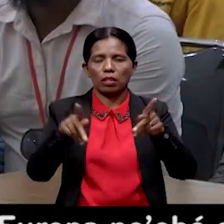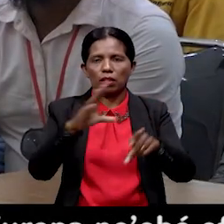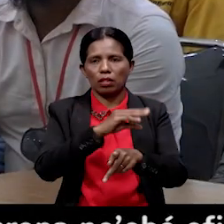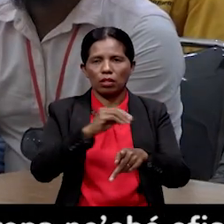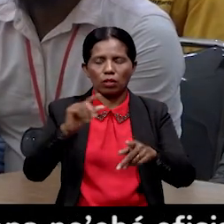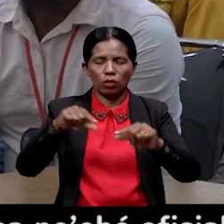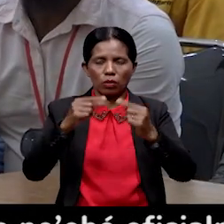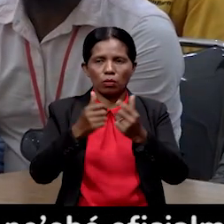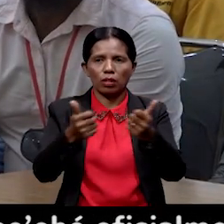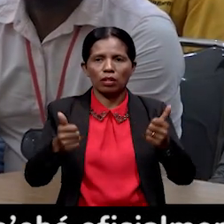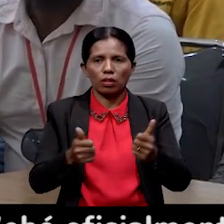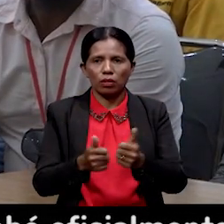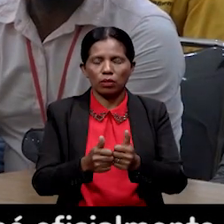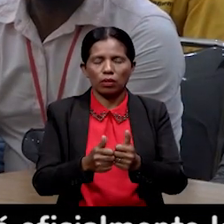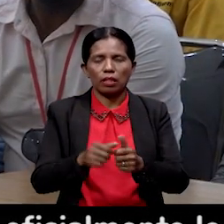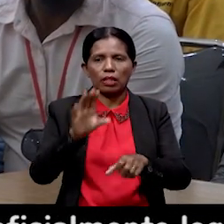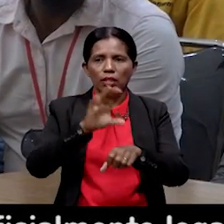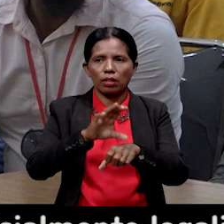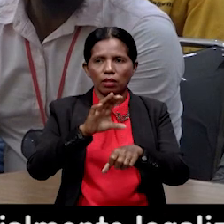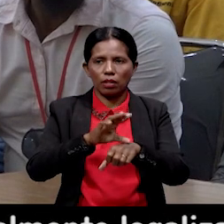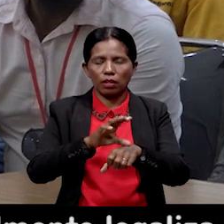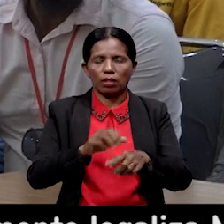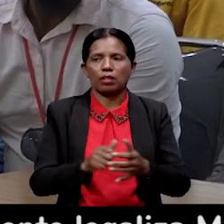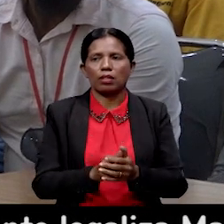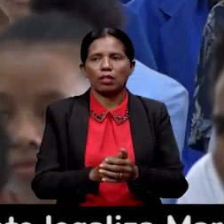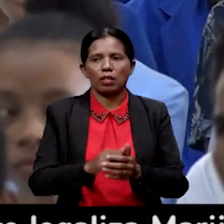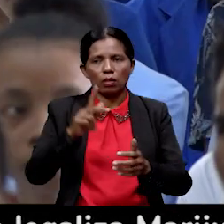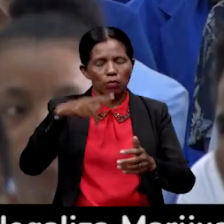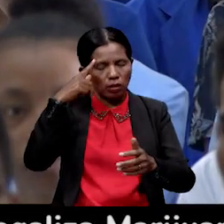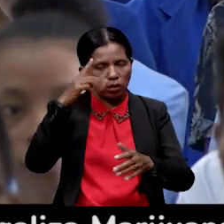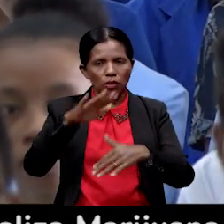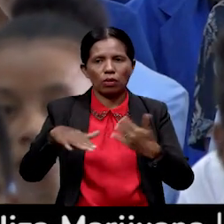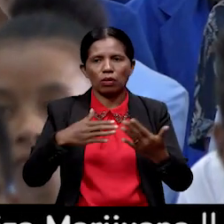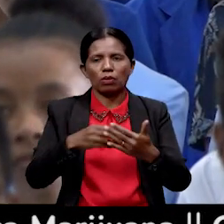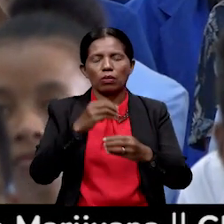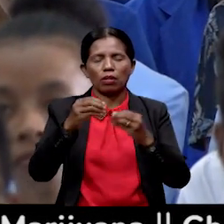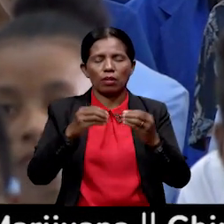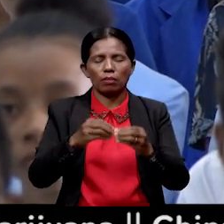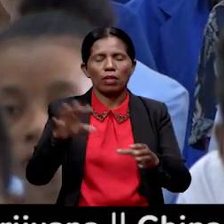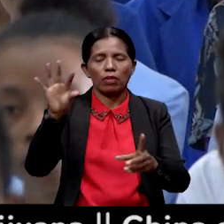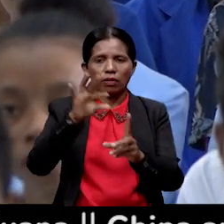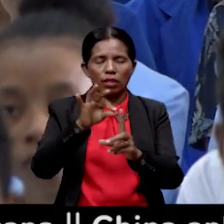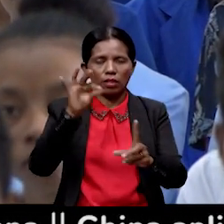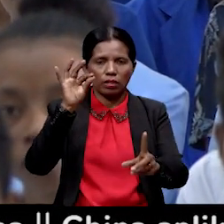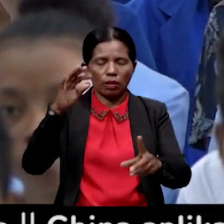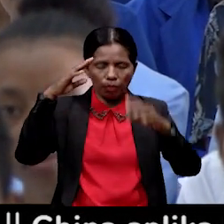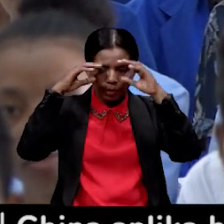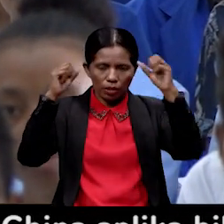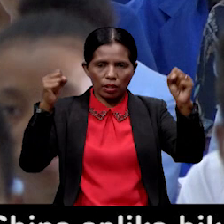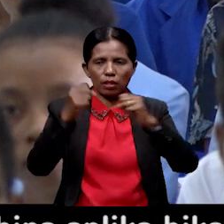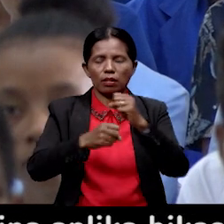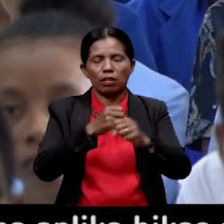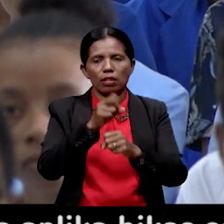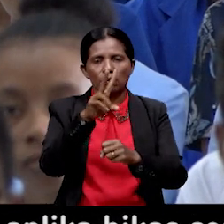arte marcial, religioso, movimento cívico no político roto com a eleição presidencial tina Rihungrua Runu